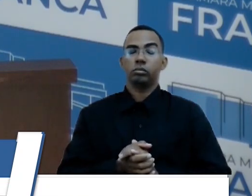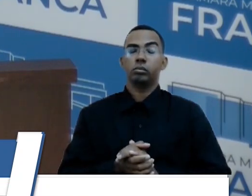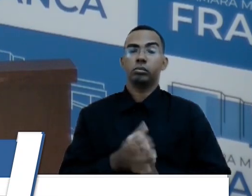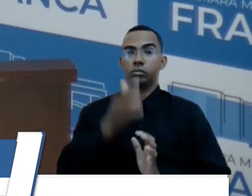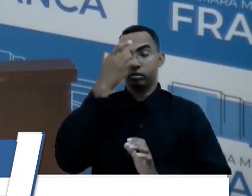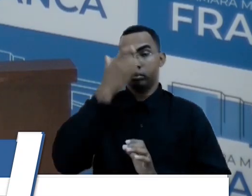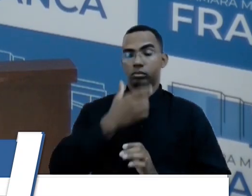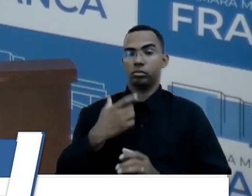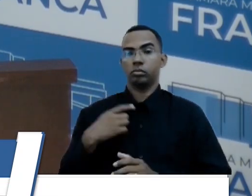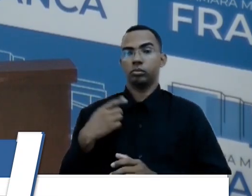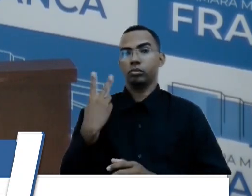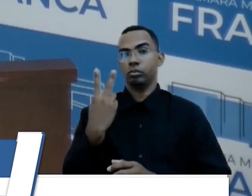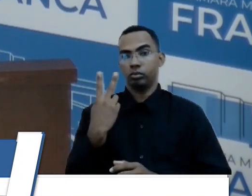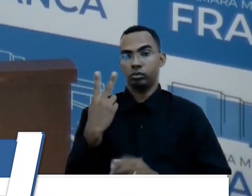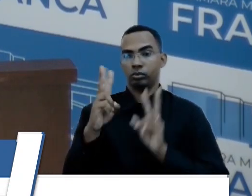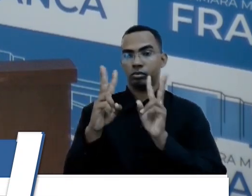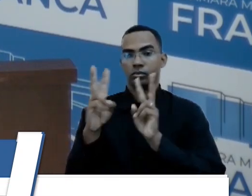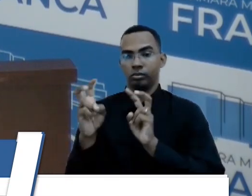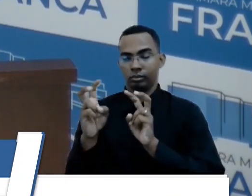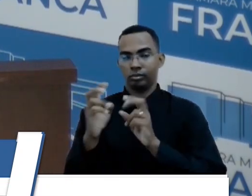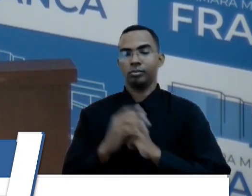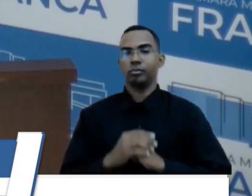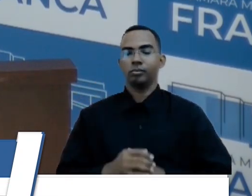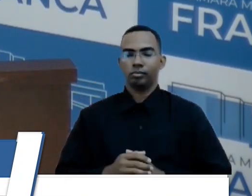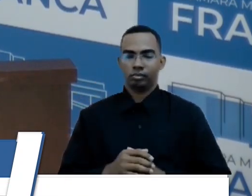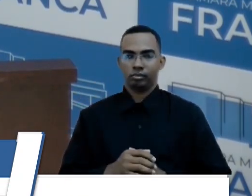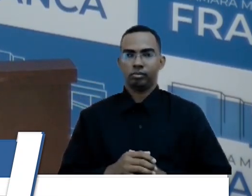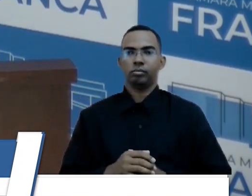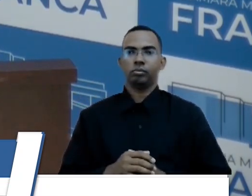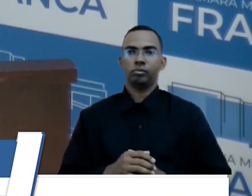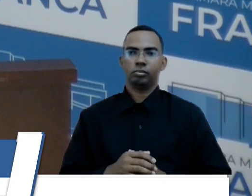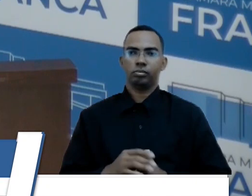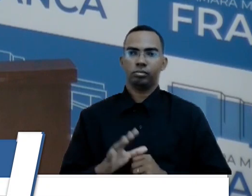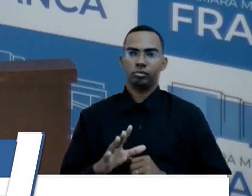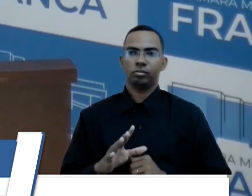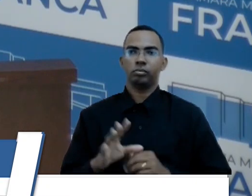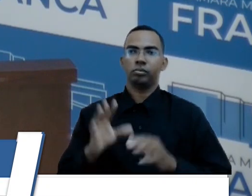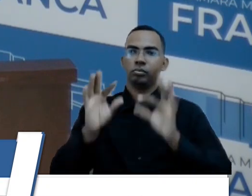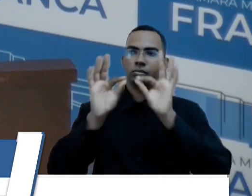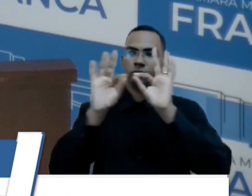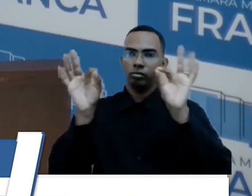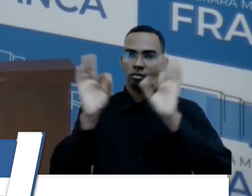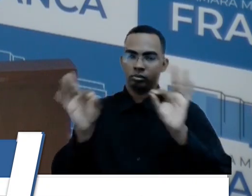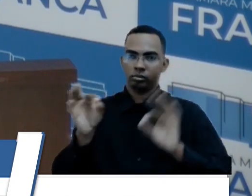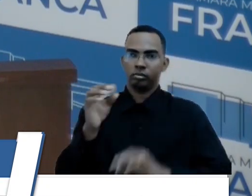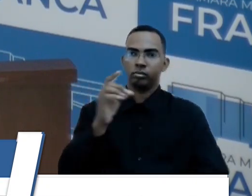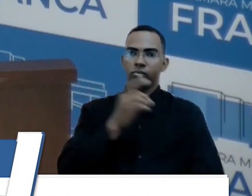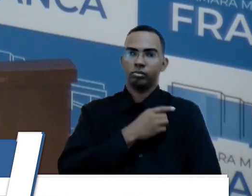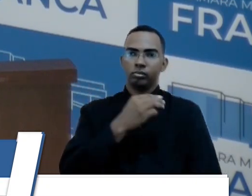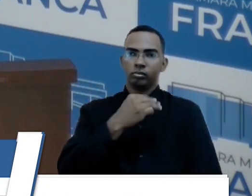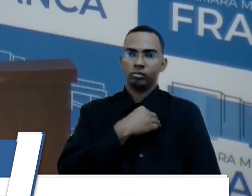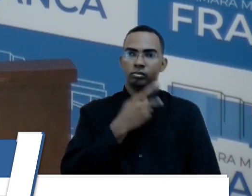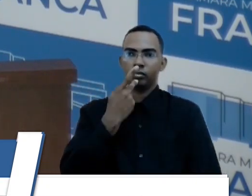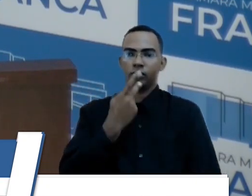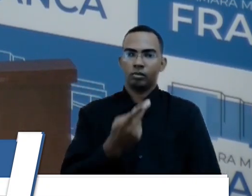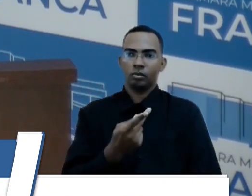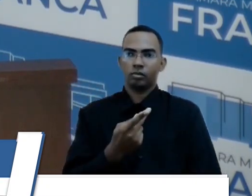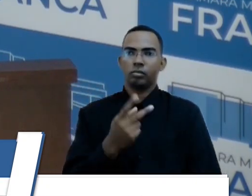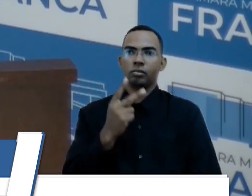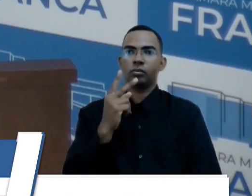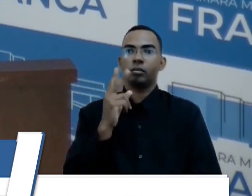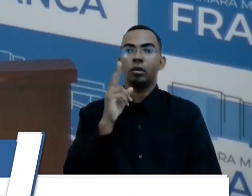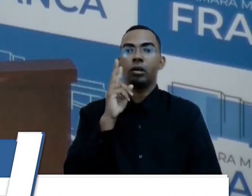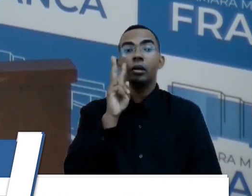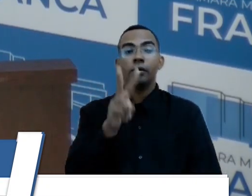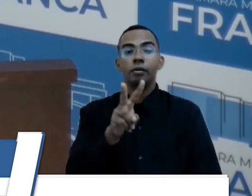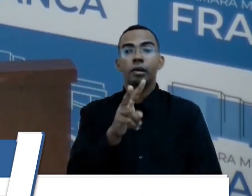assuntos. Eu vou pegar aqui uma frase que o Della Mota disse, né? Quem não é visto não